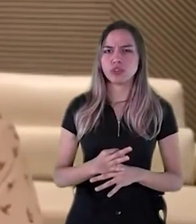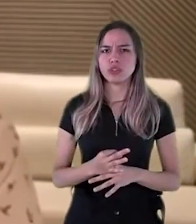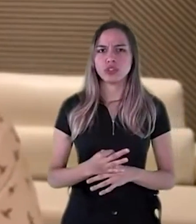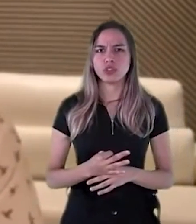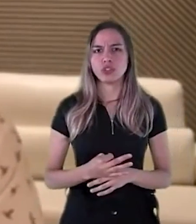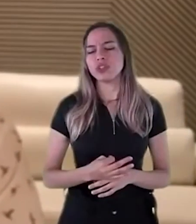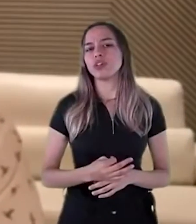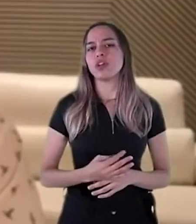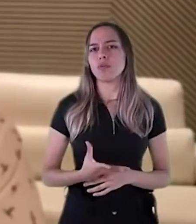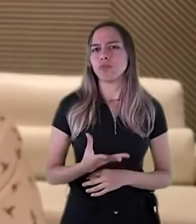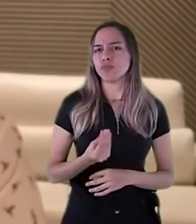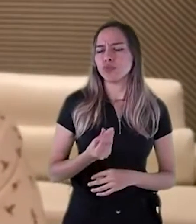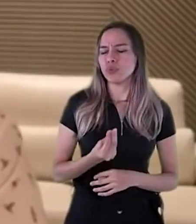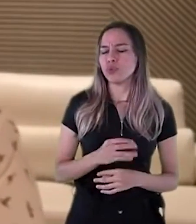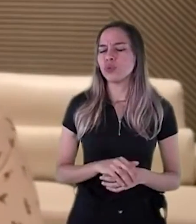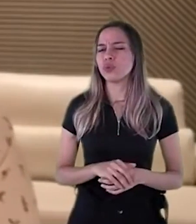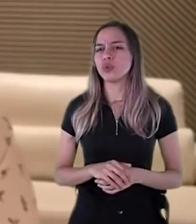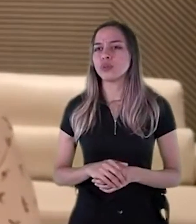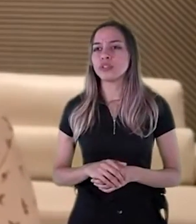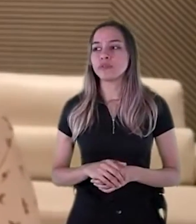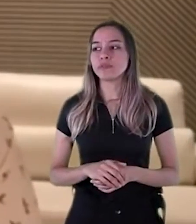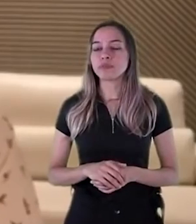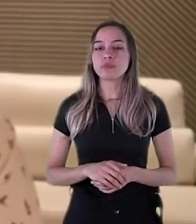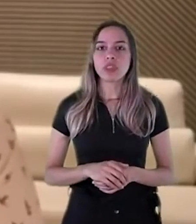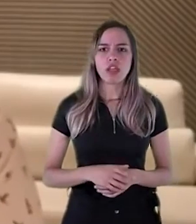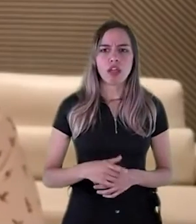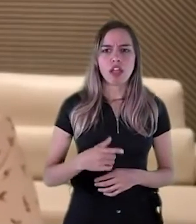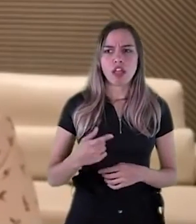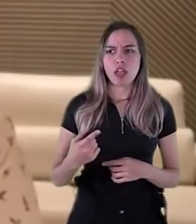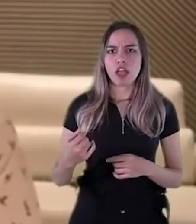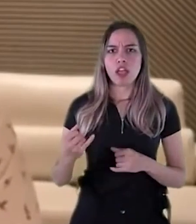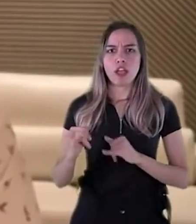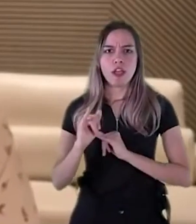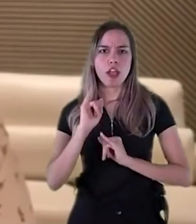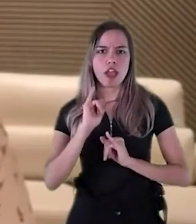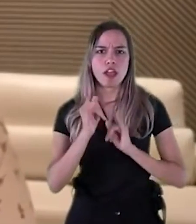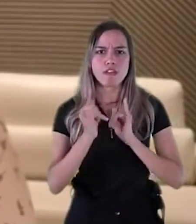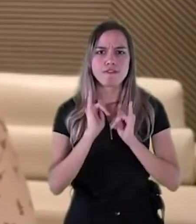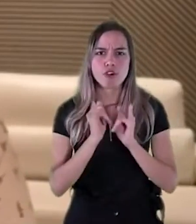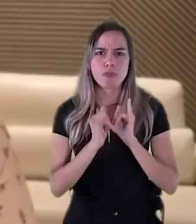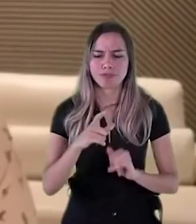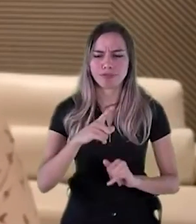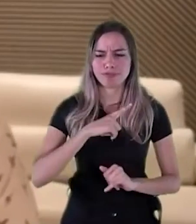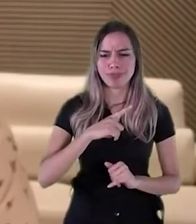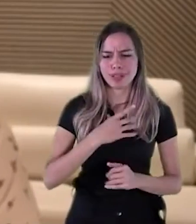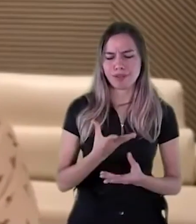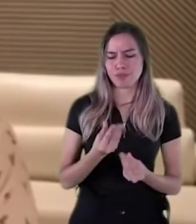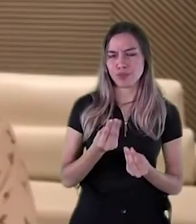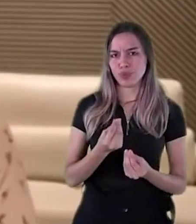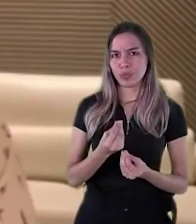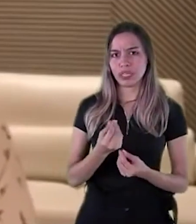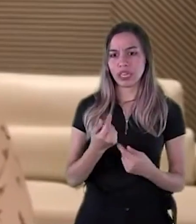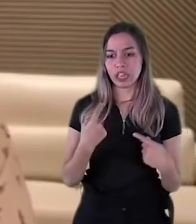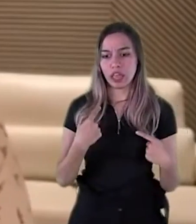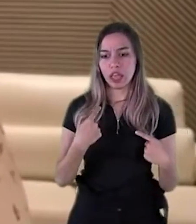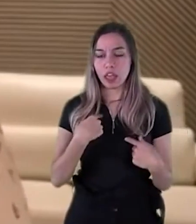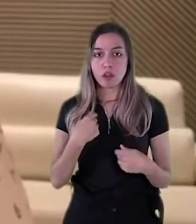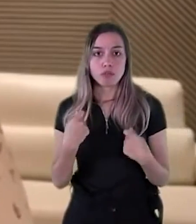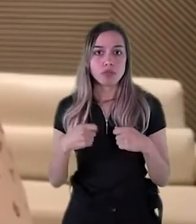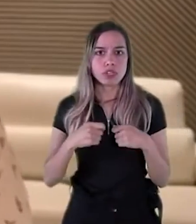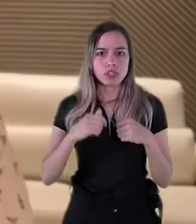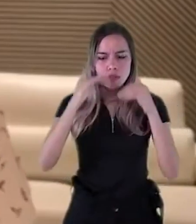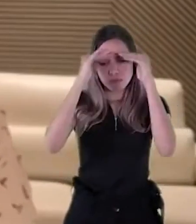uma roda d'água. Então eu tenho o meu estatuto humano que, se eu não respeitar, eu não vou conseguir, não vou ter